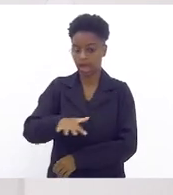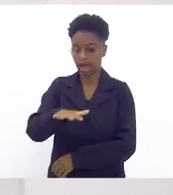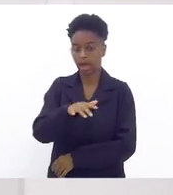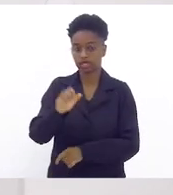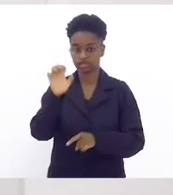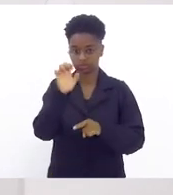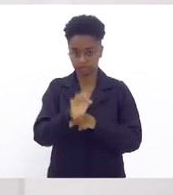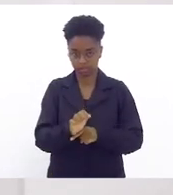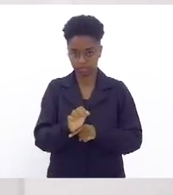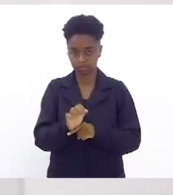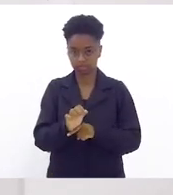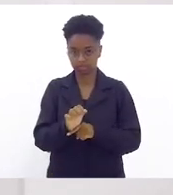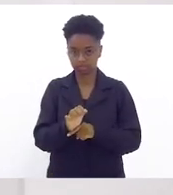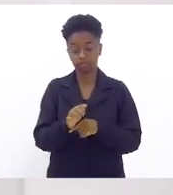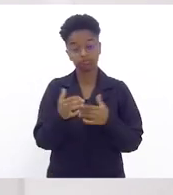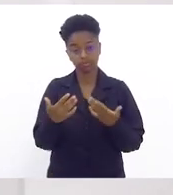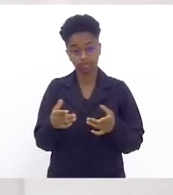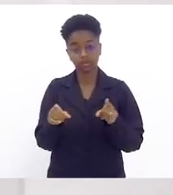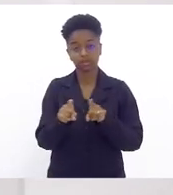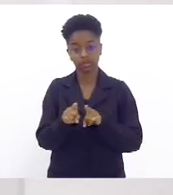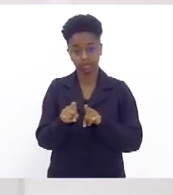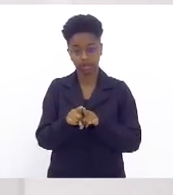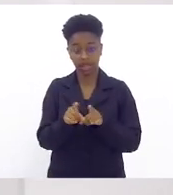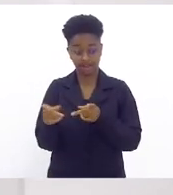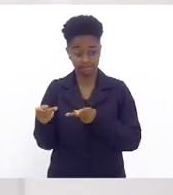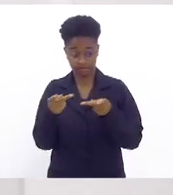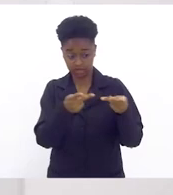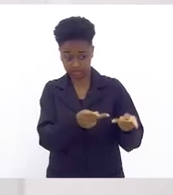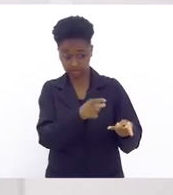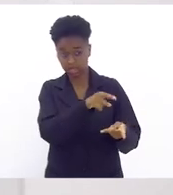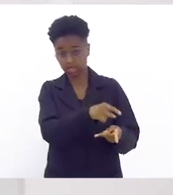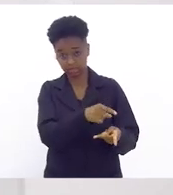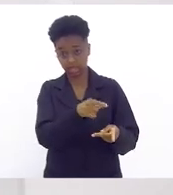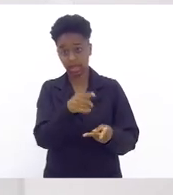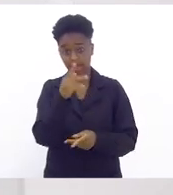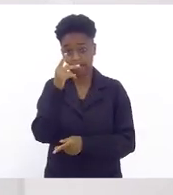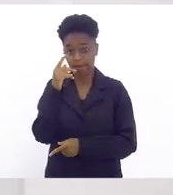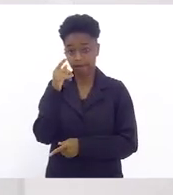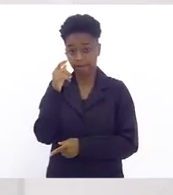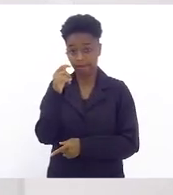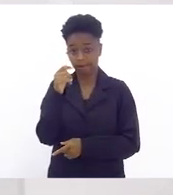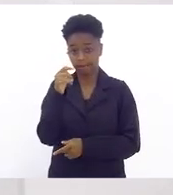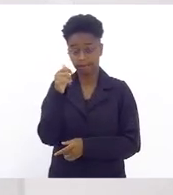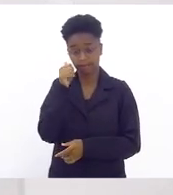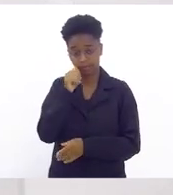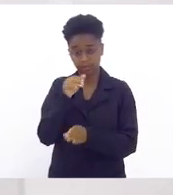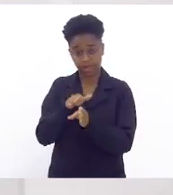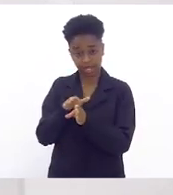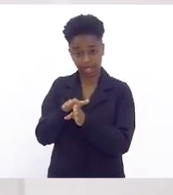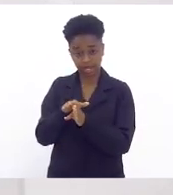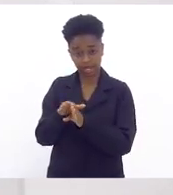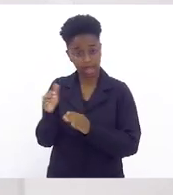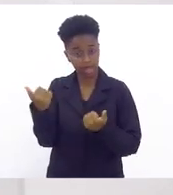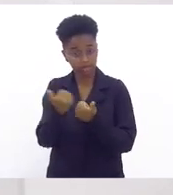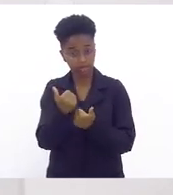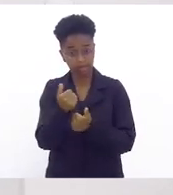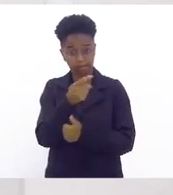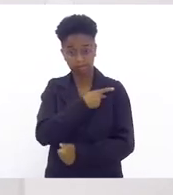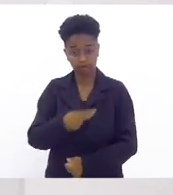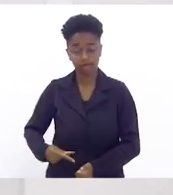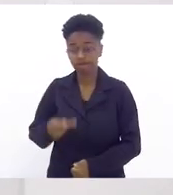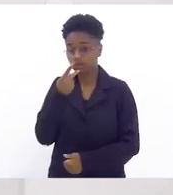e o a própria na própria visita a assessora da presidente já falou que nós não